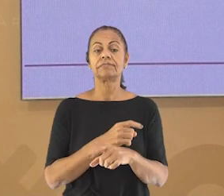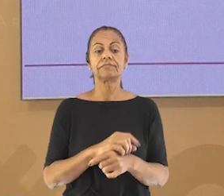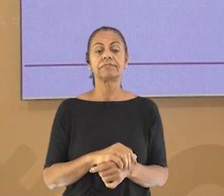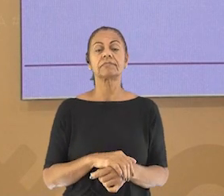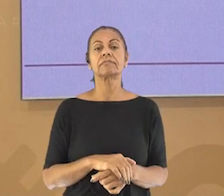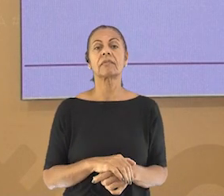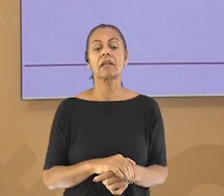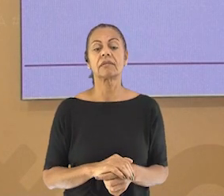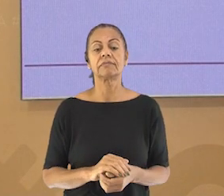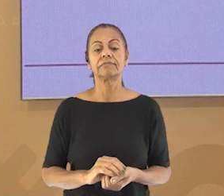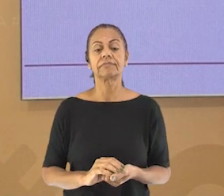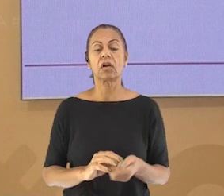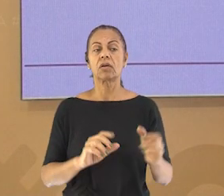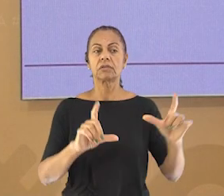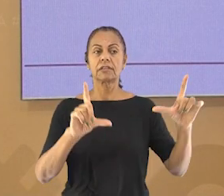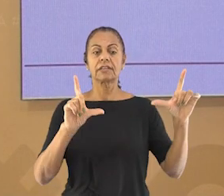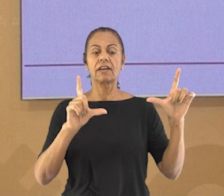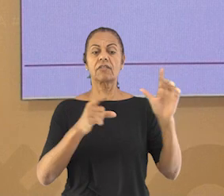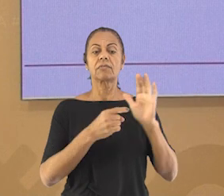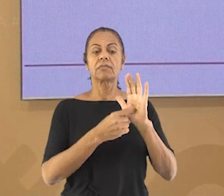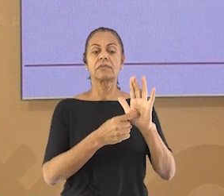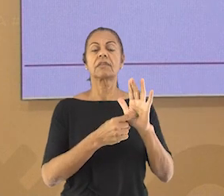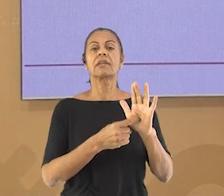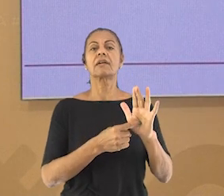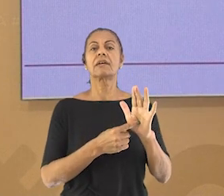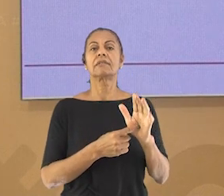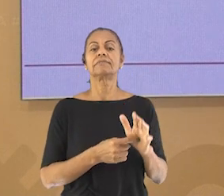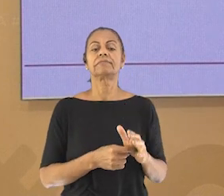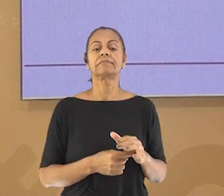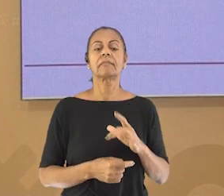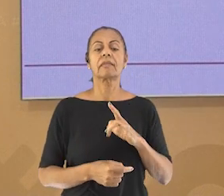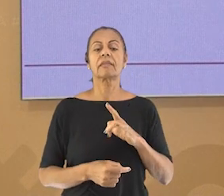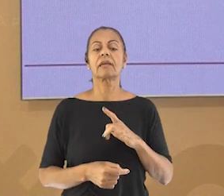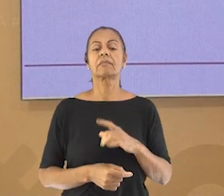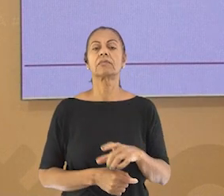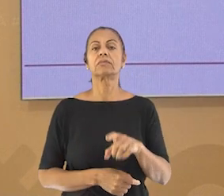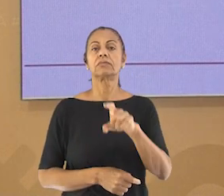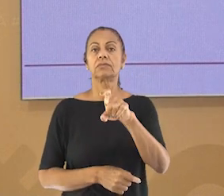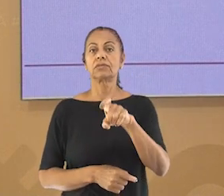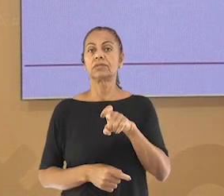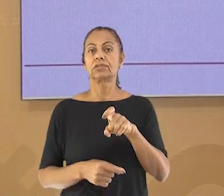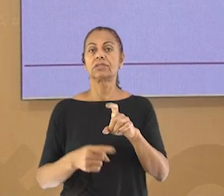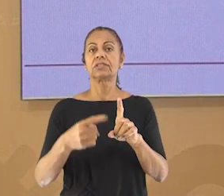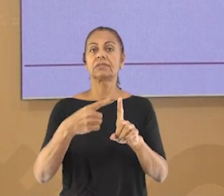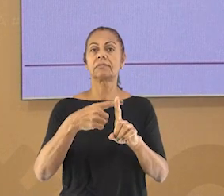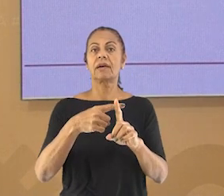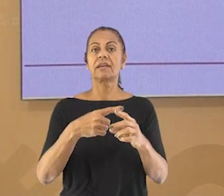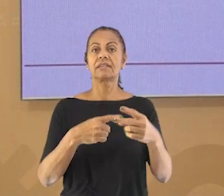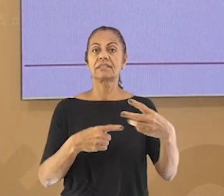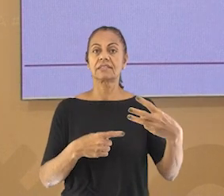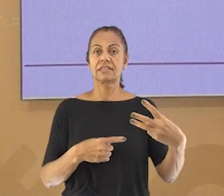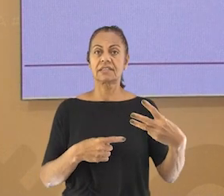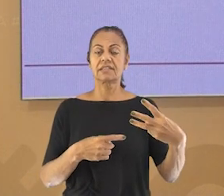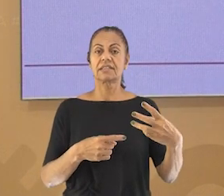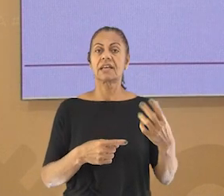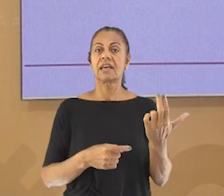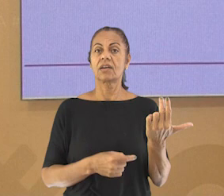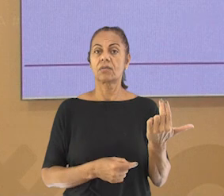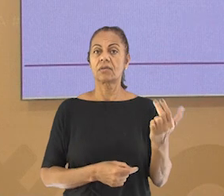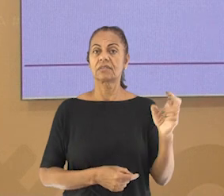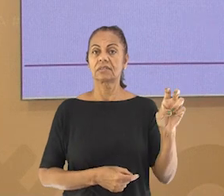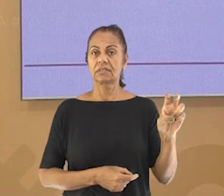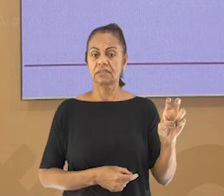igualdade, fazendo a operação inversa e isolando x. Veja na tela um exemplo. Temos